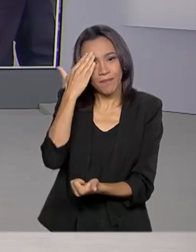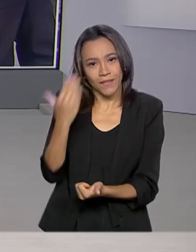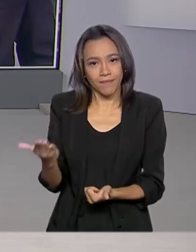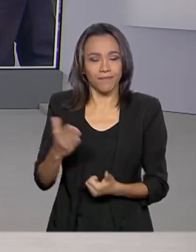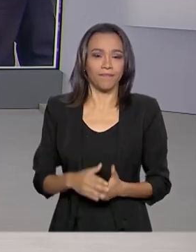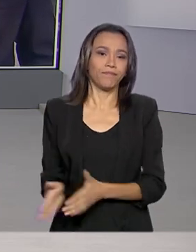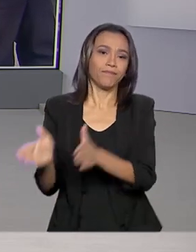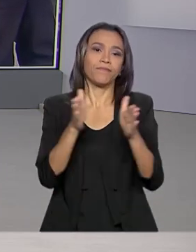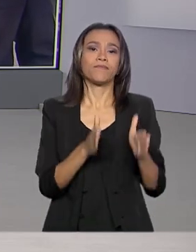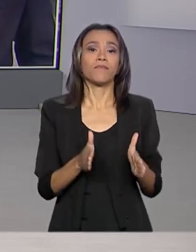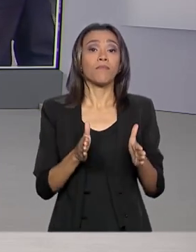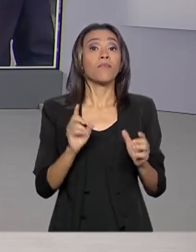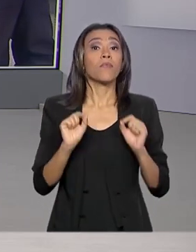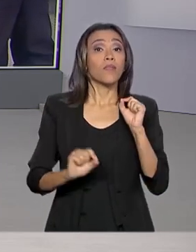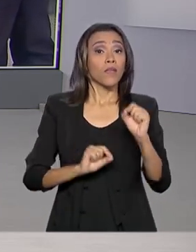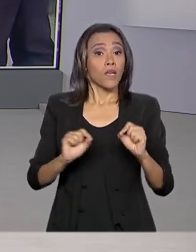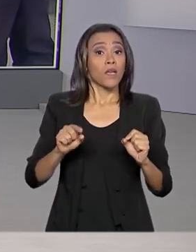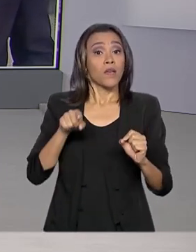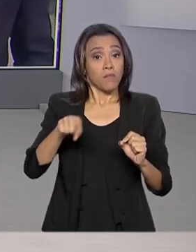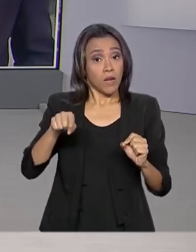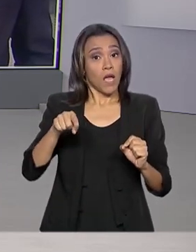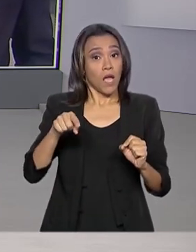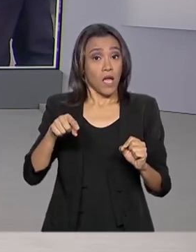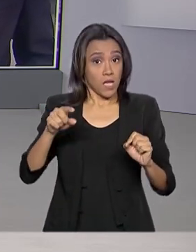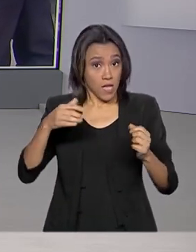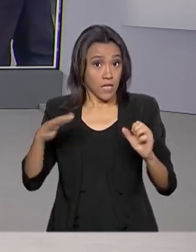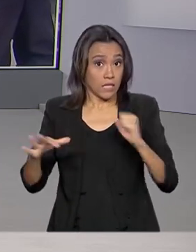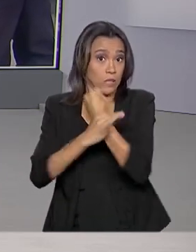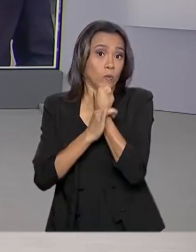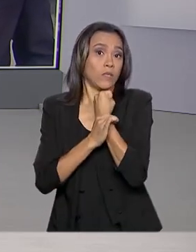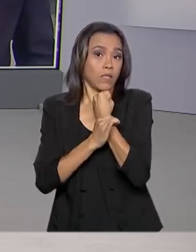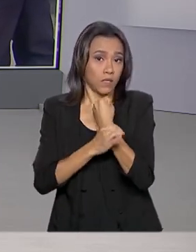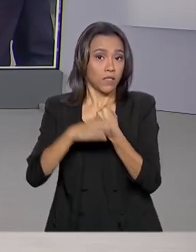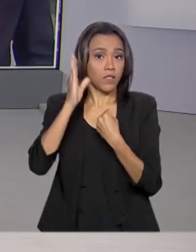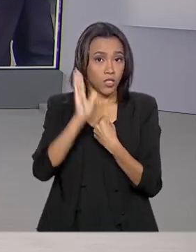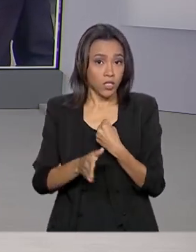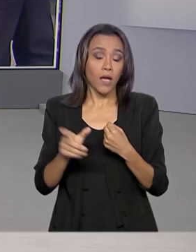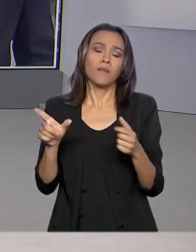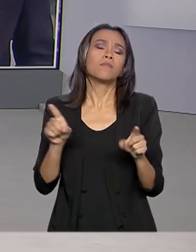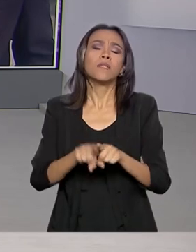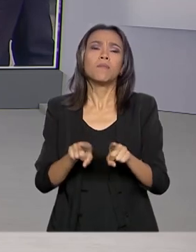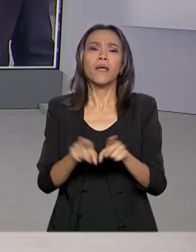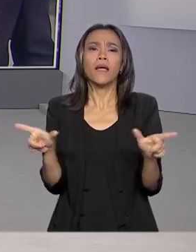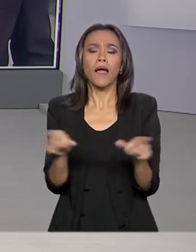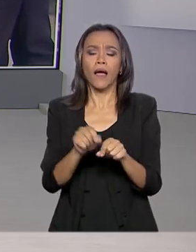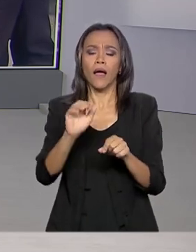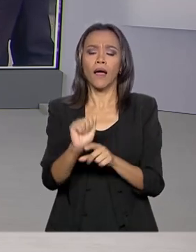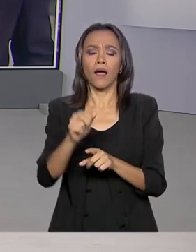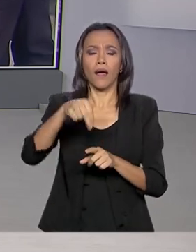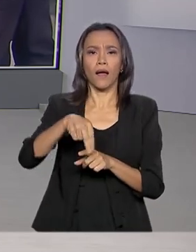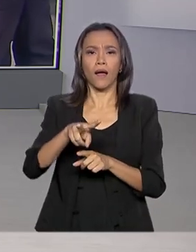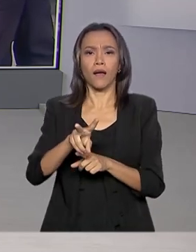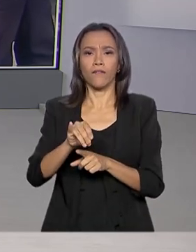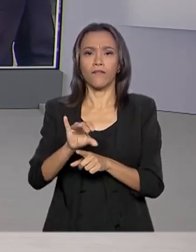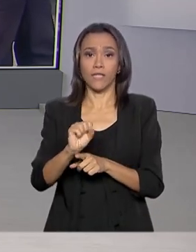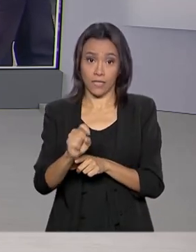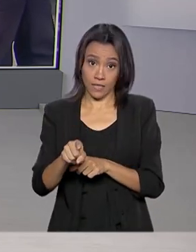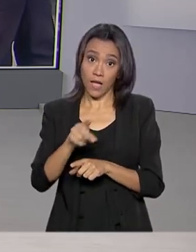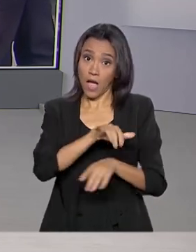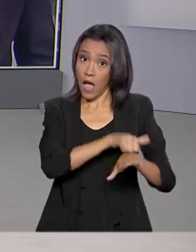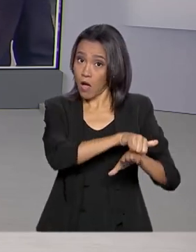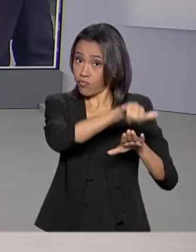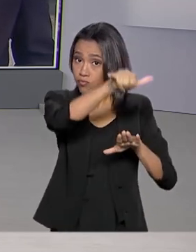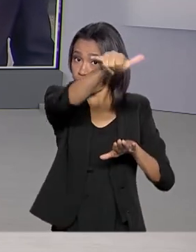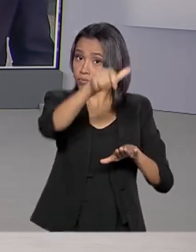E olha, como medida preventiva e de segurança, a Anvisa já solicitou a companhia aérea que transportou o brasileiro com o possível coronavírus